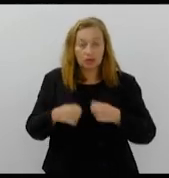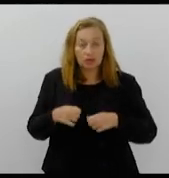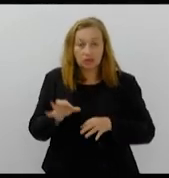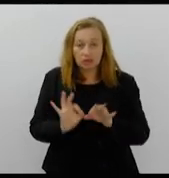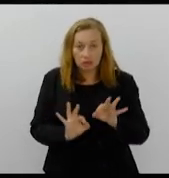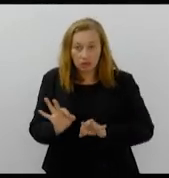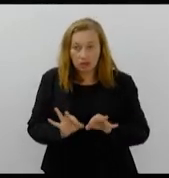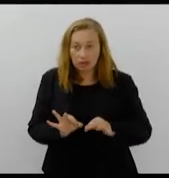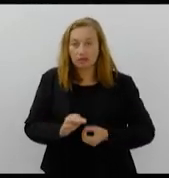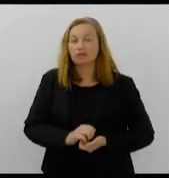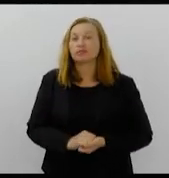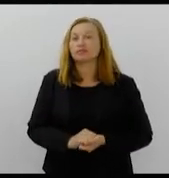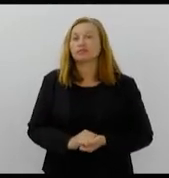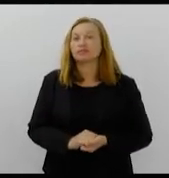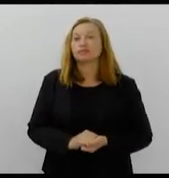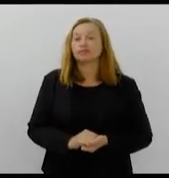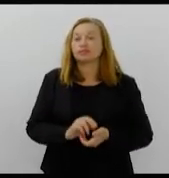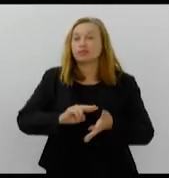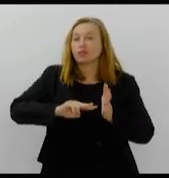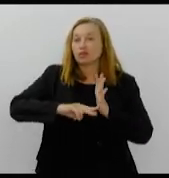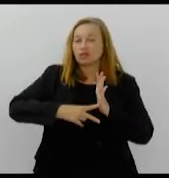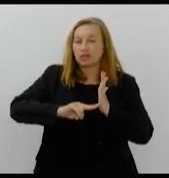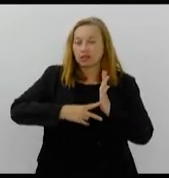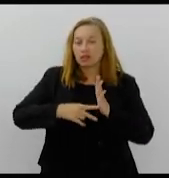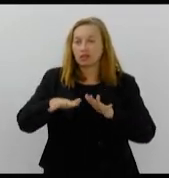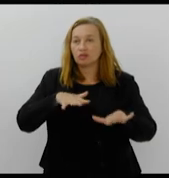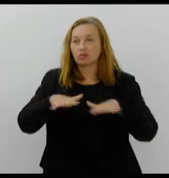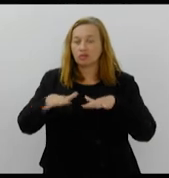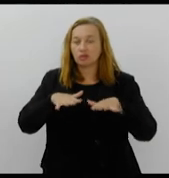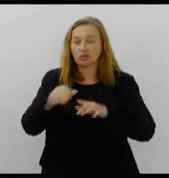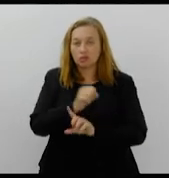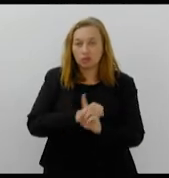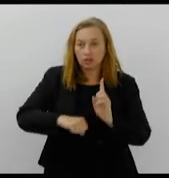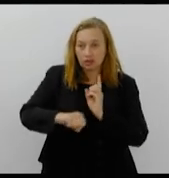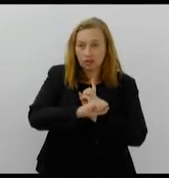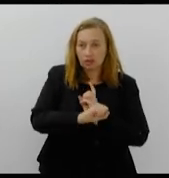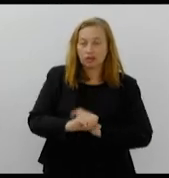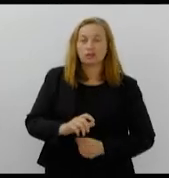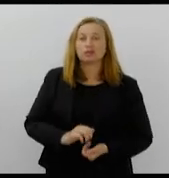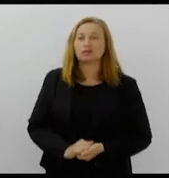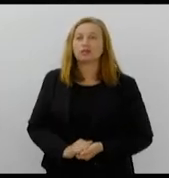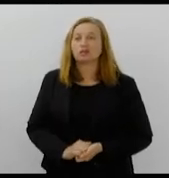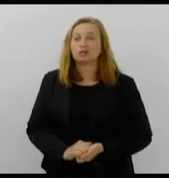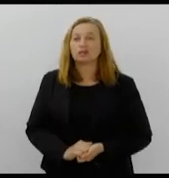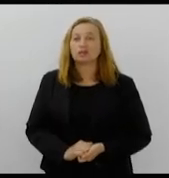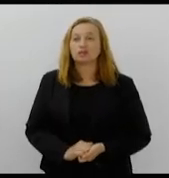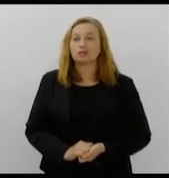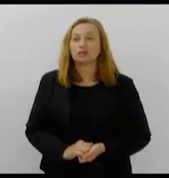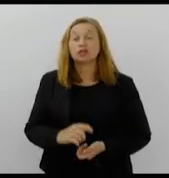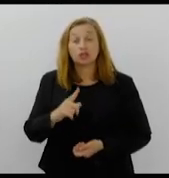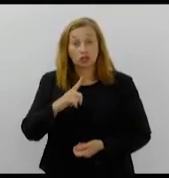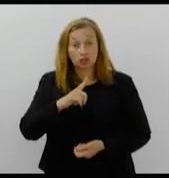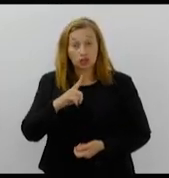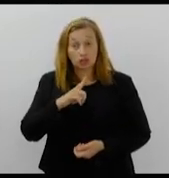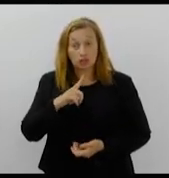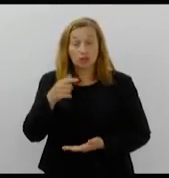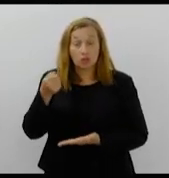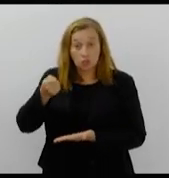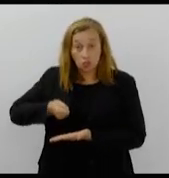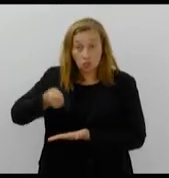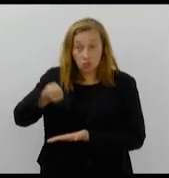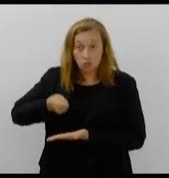organizada. Os sindicatos, os movimentos sociais tiveram e estão cobrando